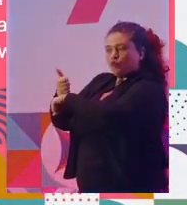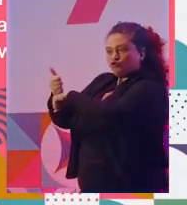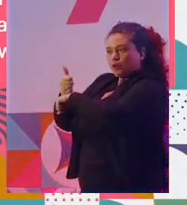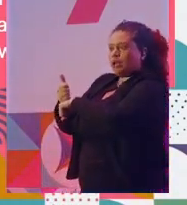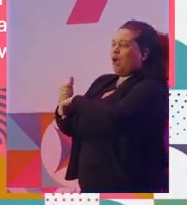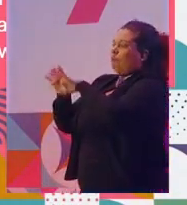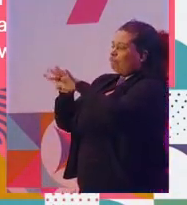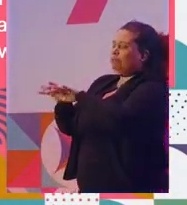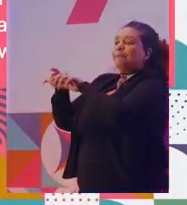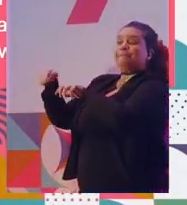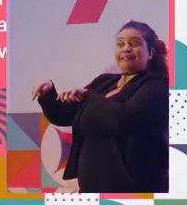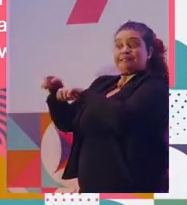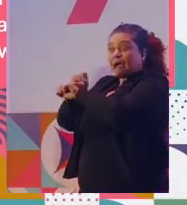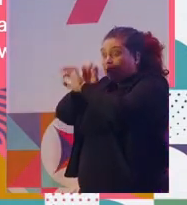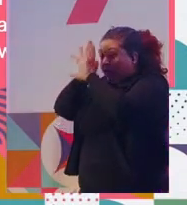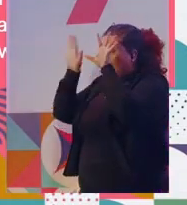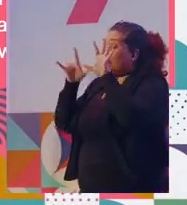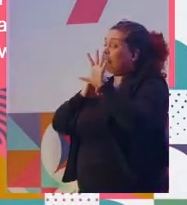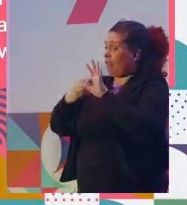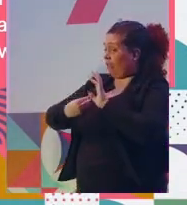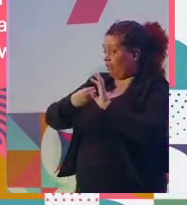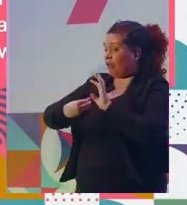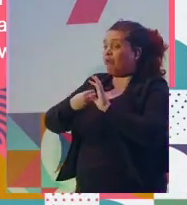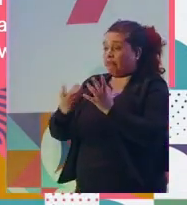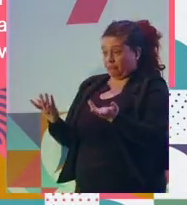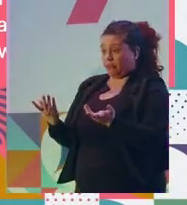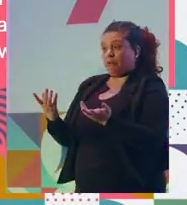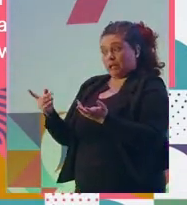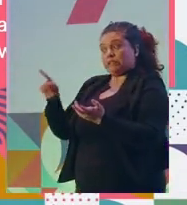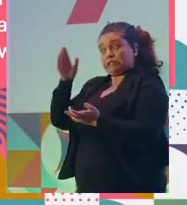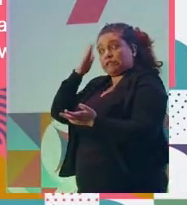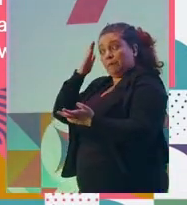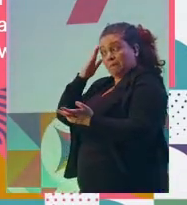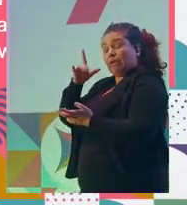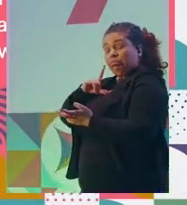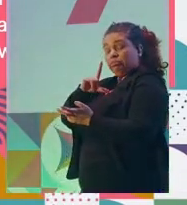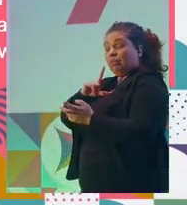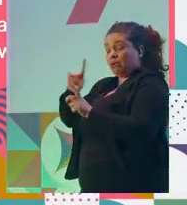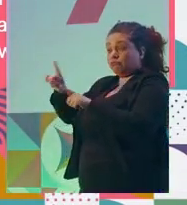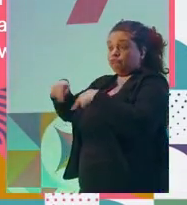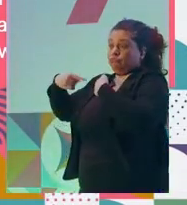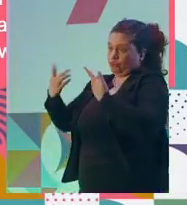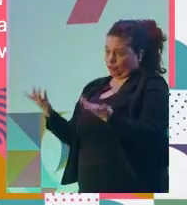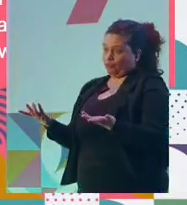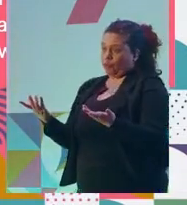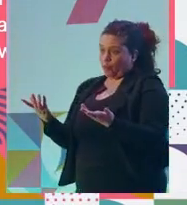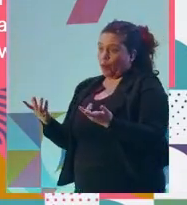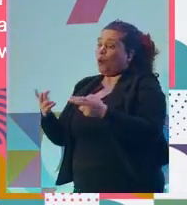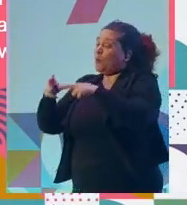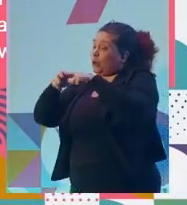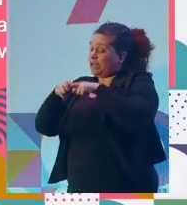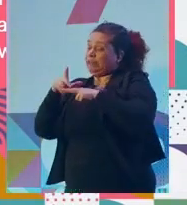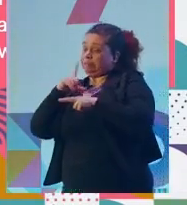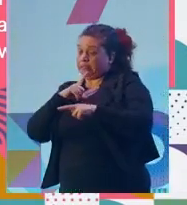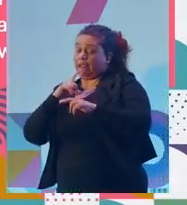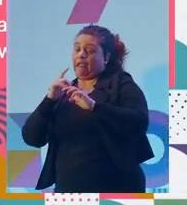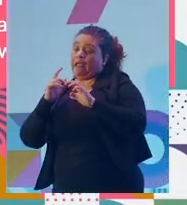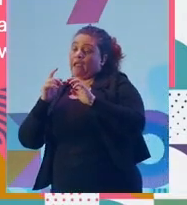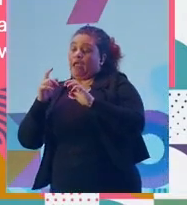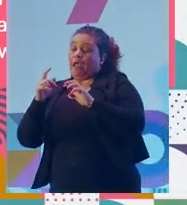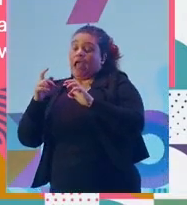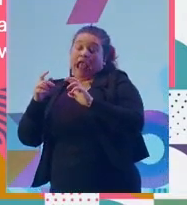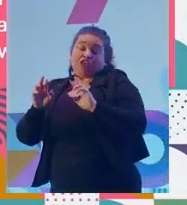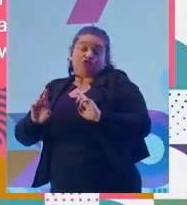challenge é bem mais alto, porque como diz essa frase adoro, que é de developer para developer.